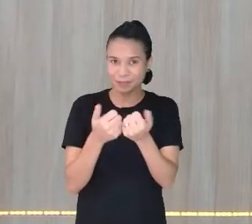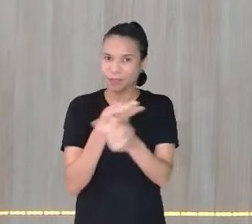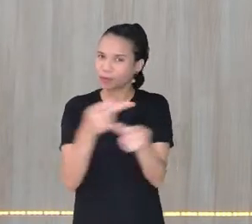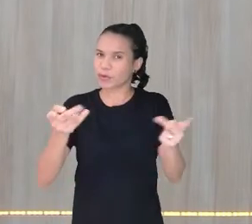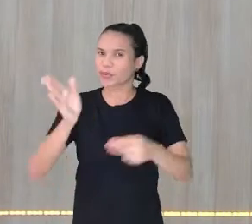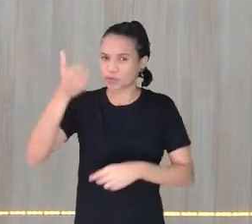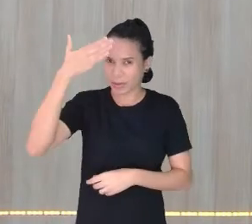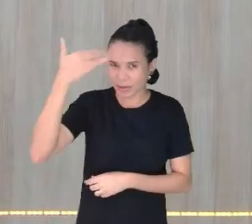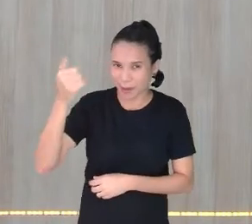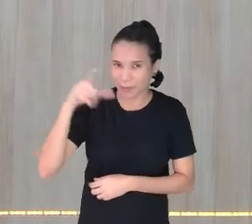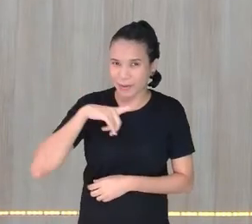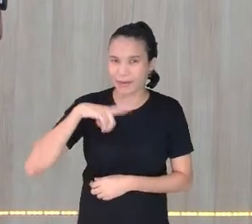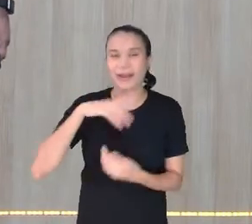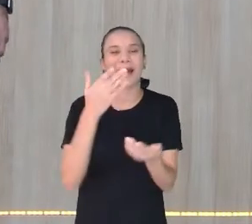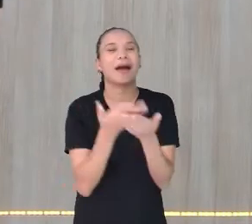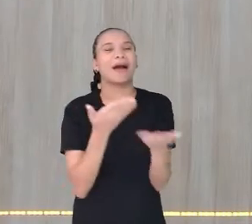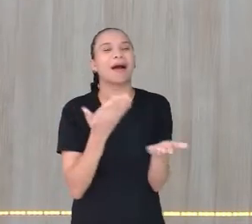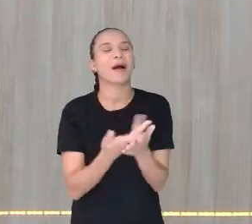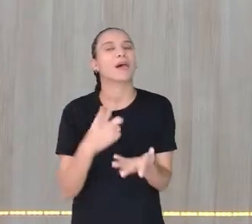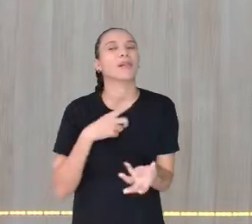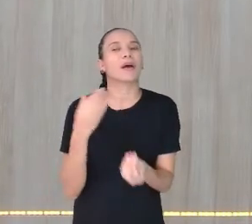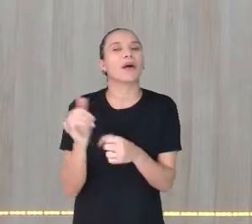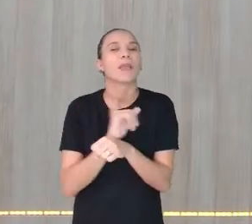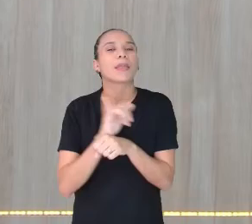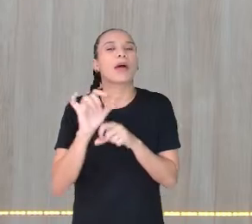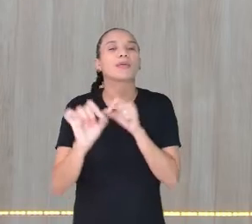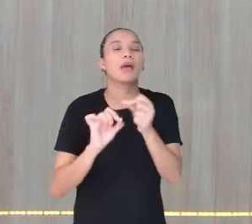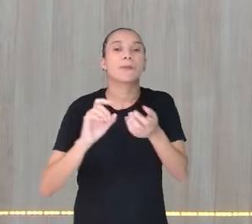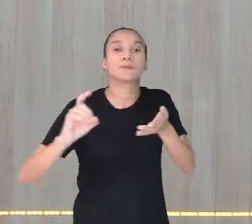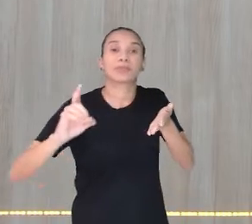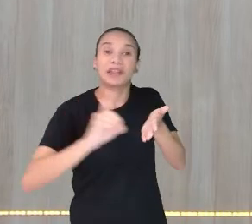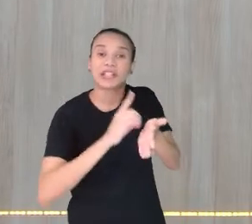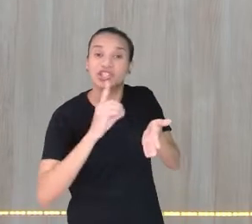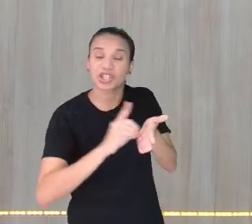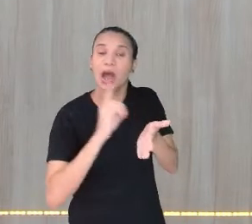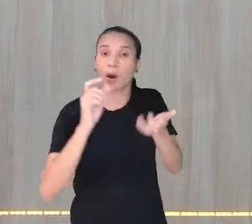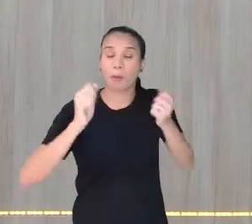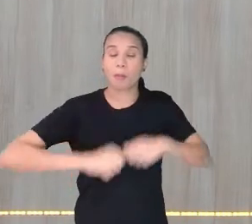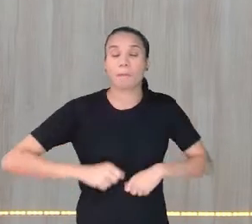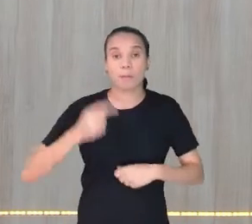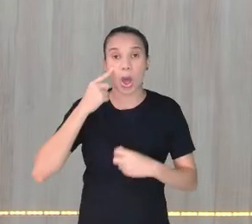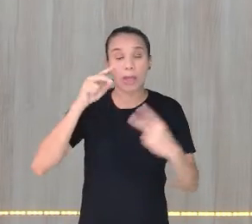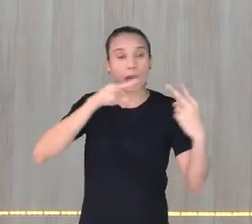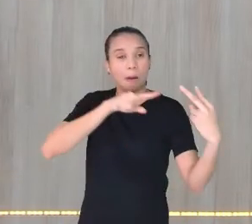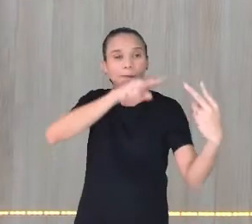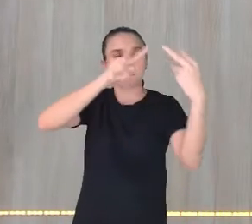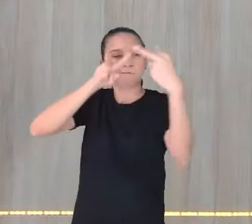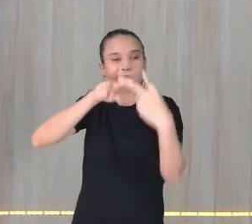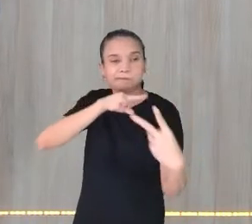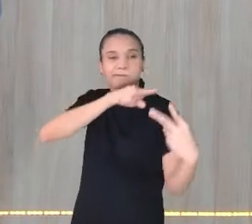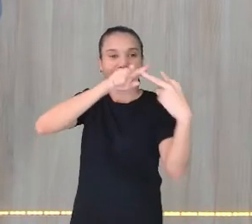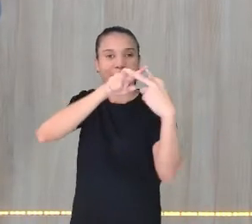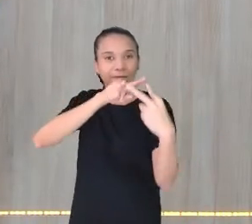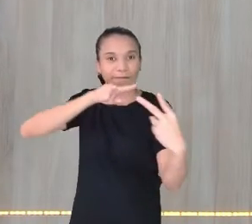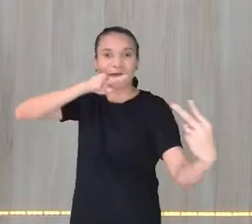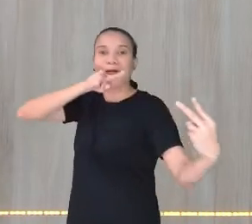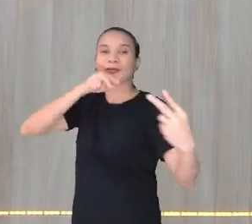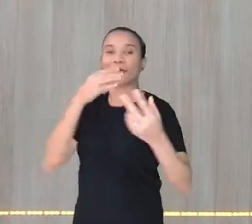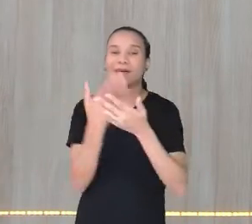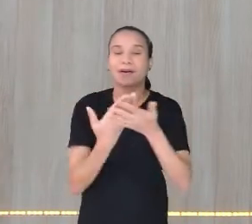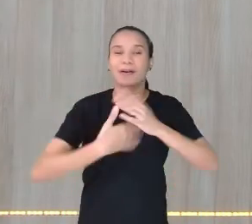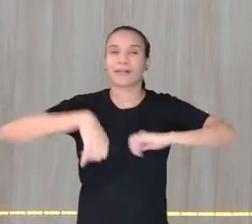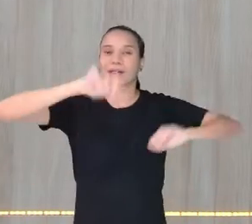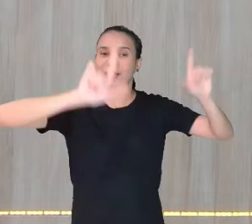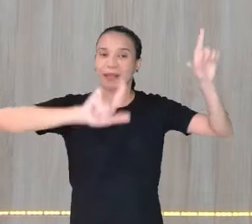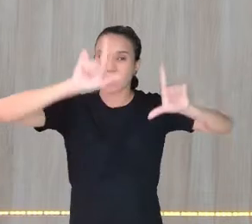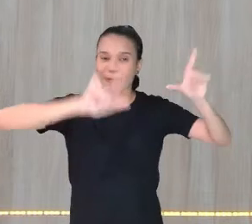bem sabe, a nossa aula tem um formato digital, onde você pode assistir e acompanhar aí a nossa aula através da